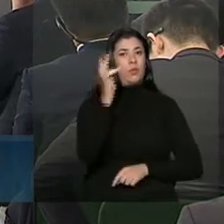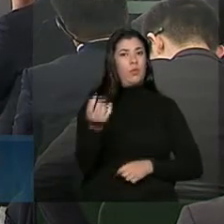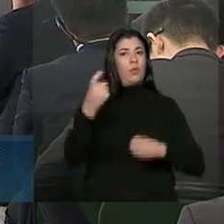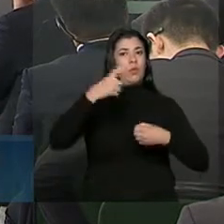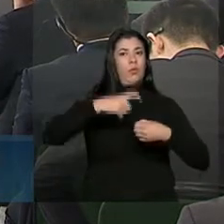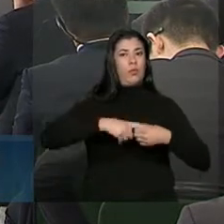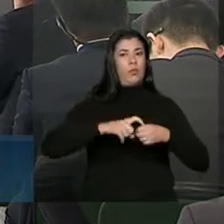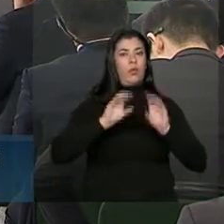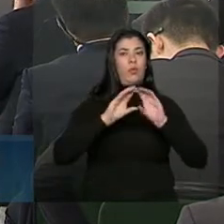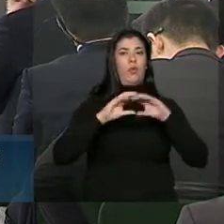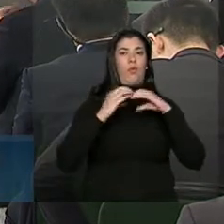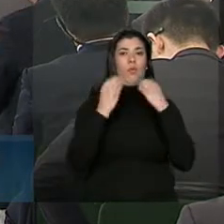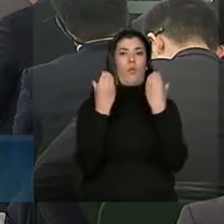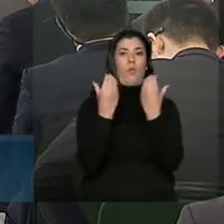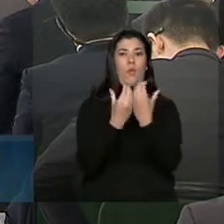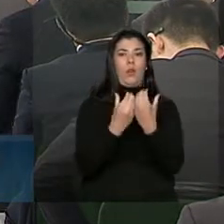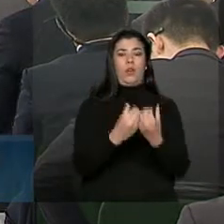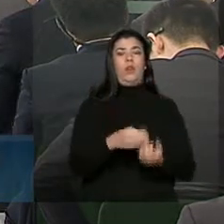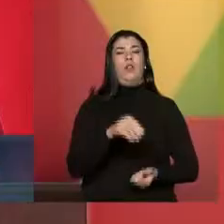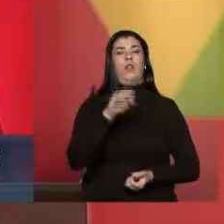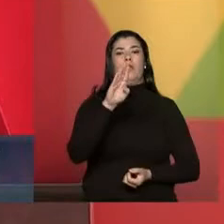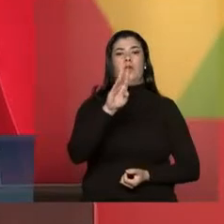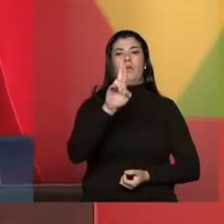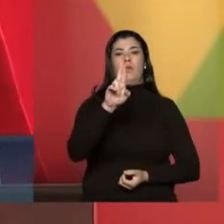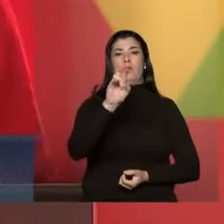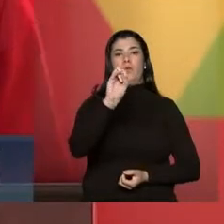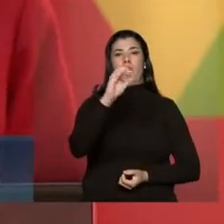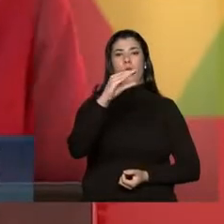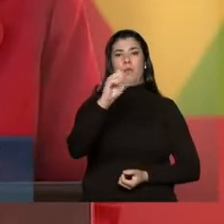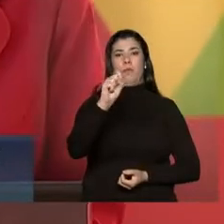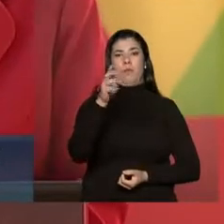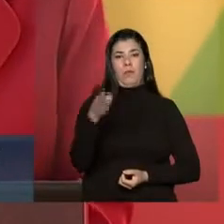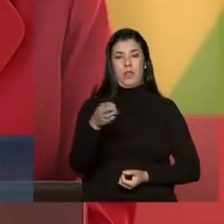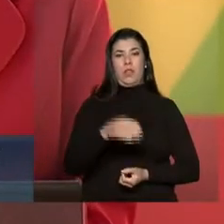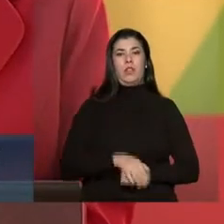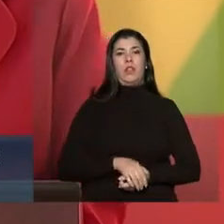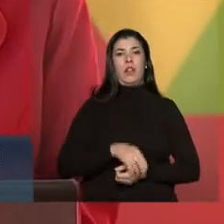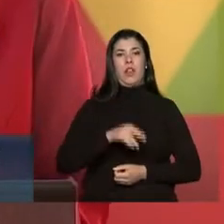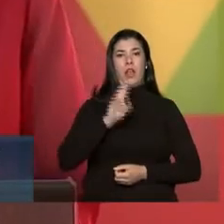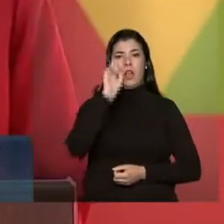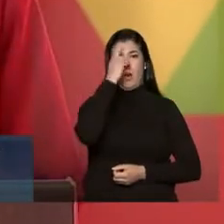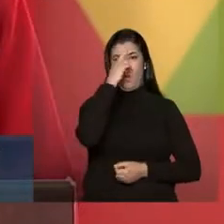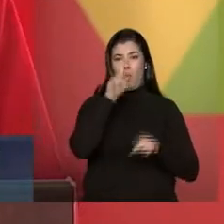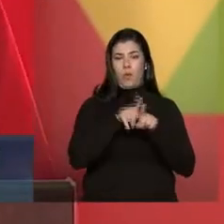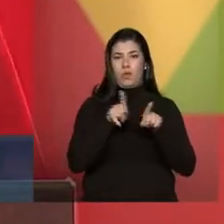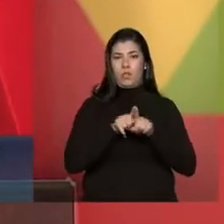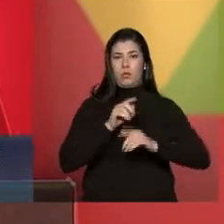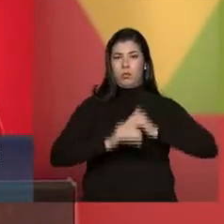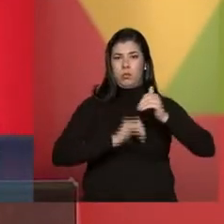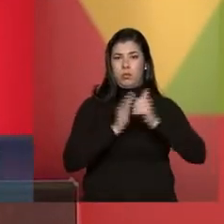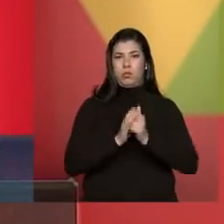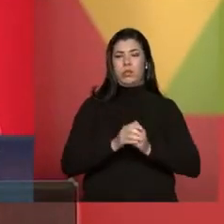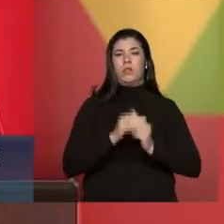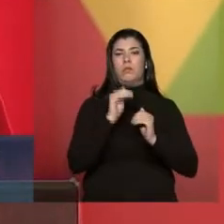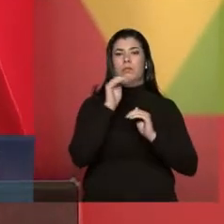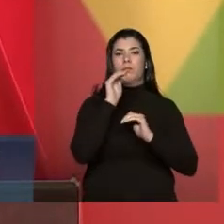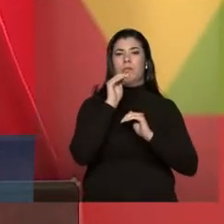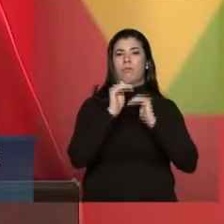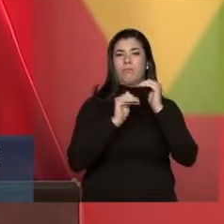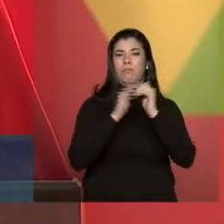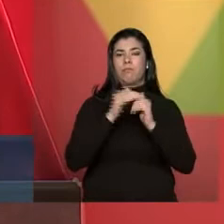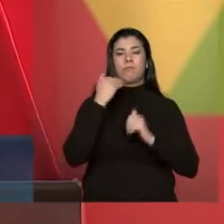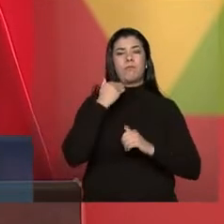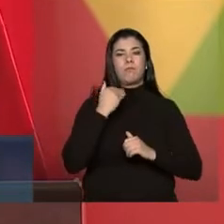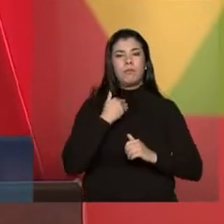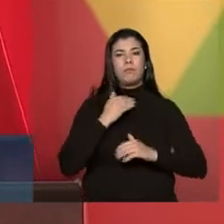dos BRICS em Ufa, na Rússia, acelerará a implantação no novo Banco do